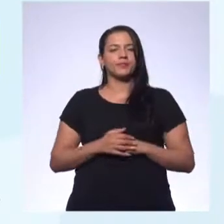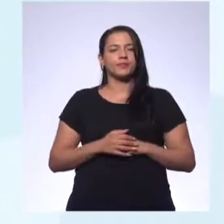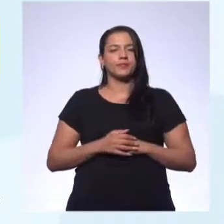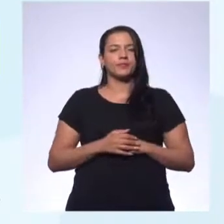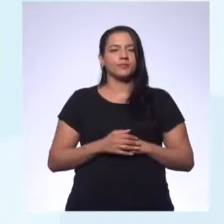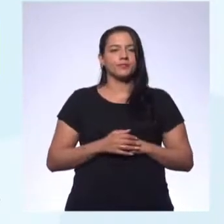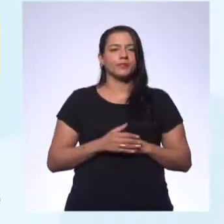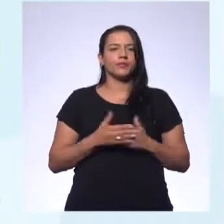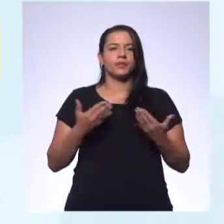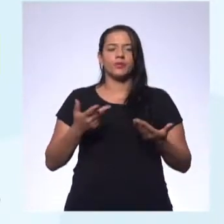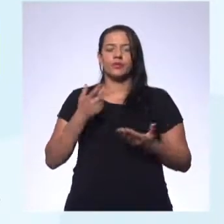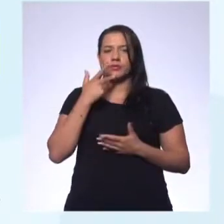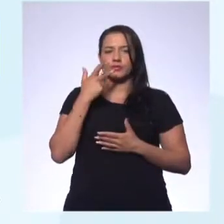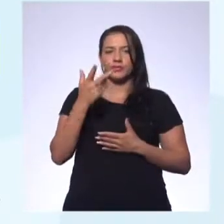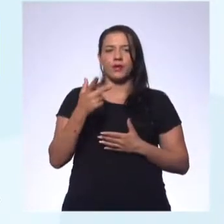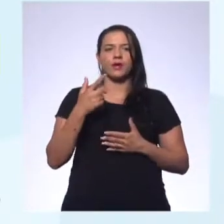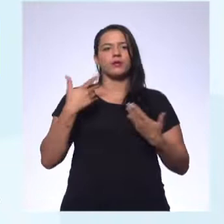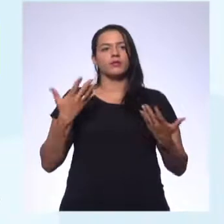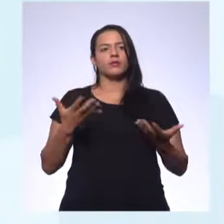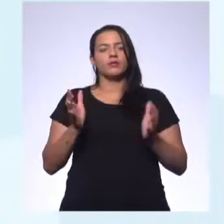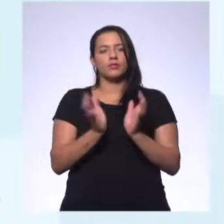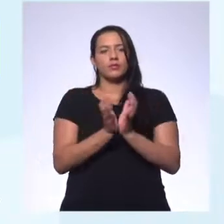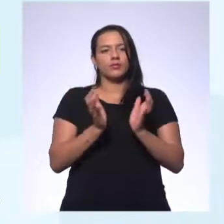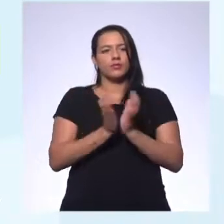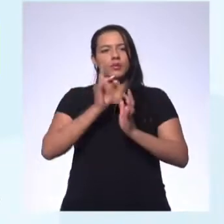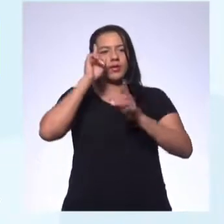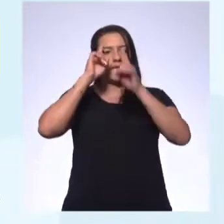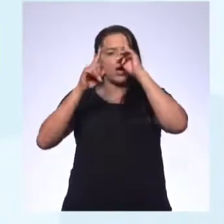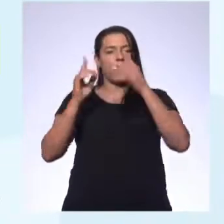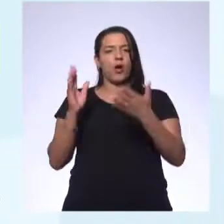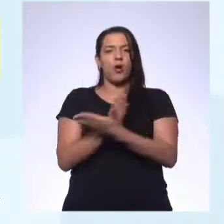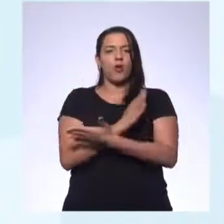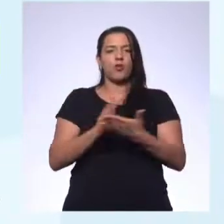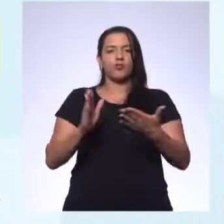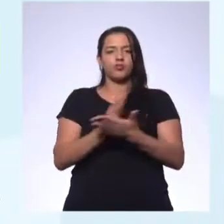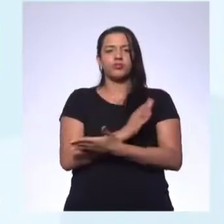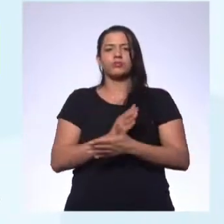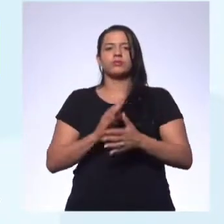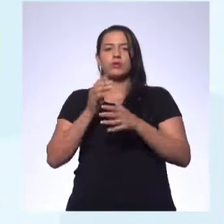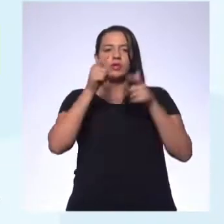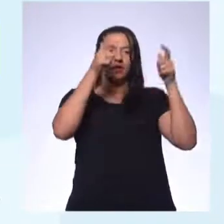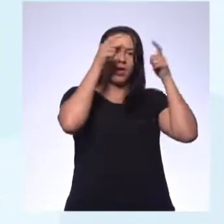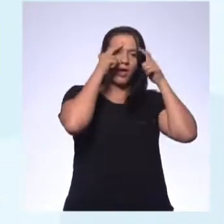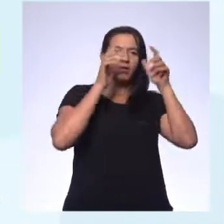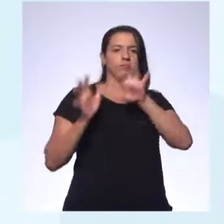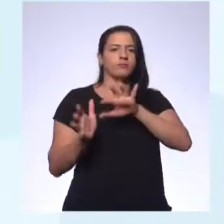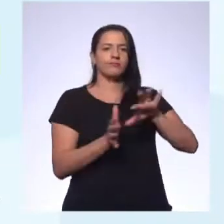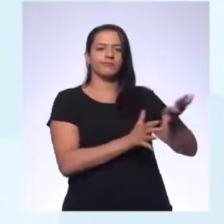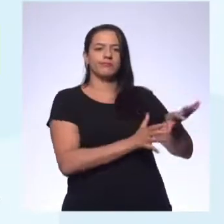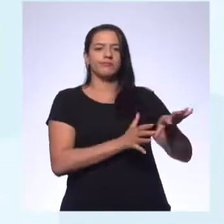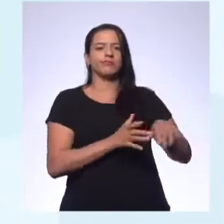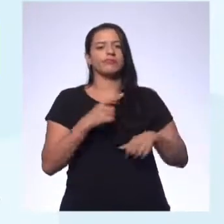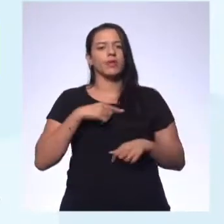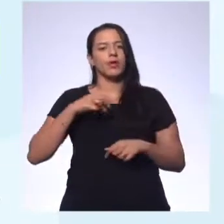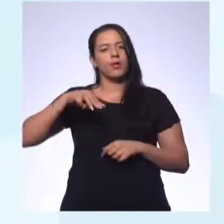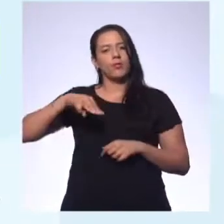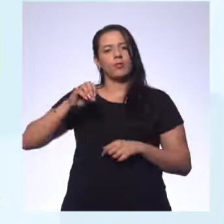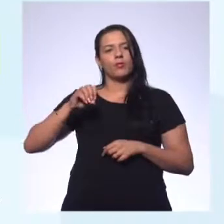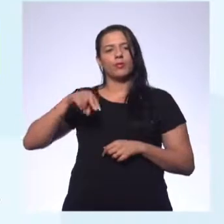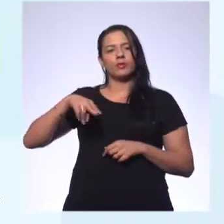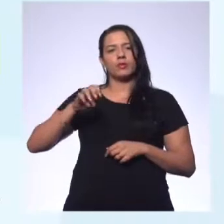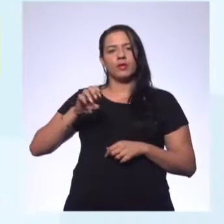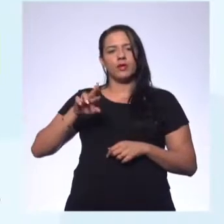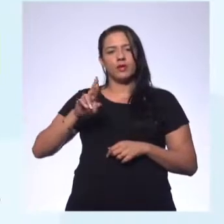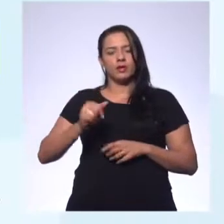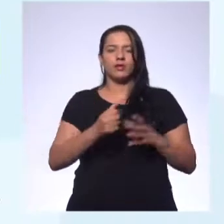a gente tem aí a exclusão de alguns desses reinos, né? Então, por exemplo, o Monera, ele deixa de existir,